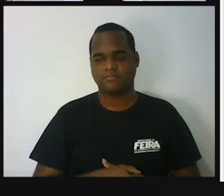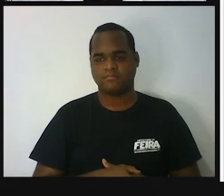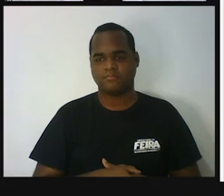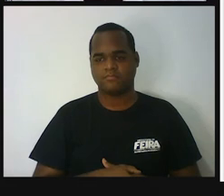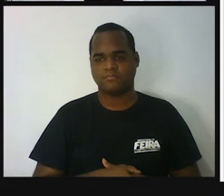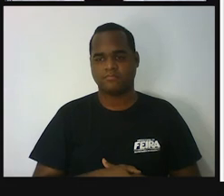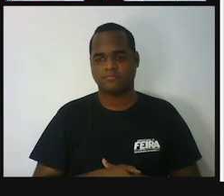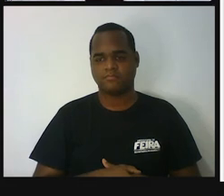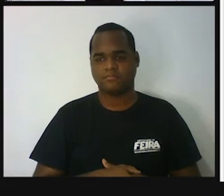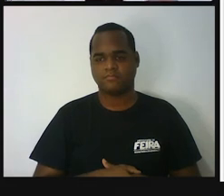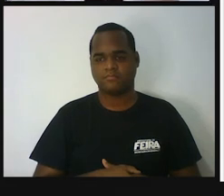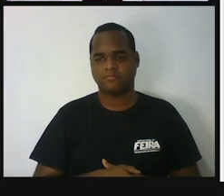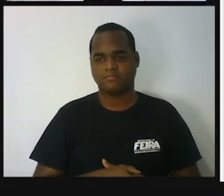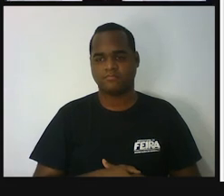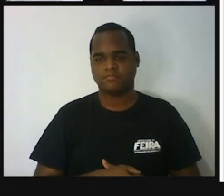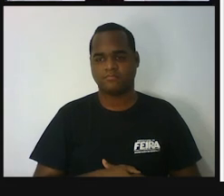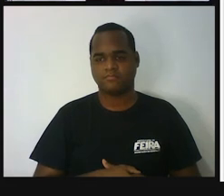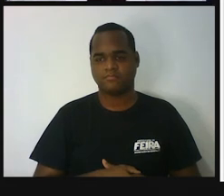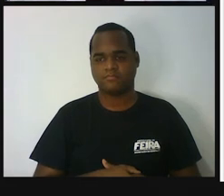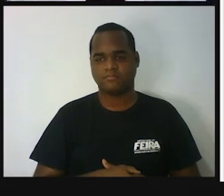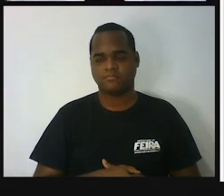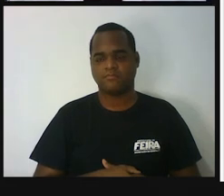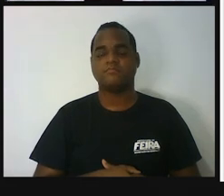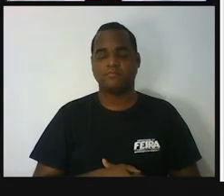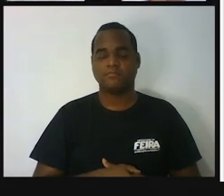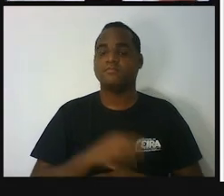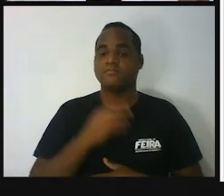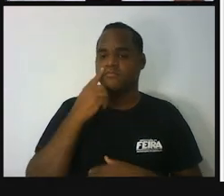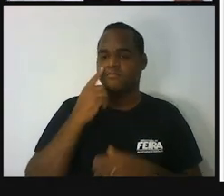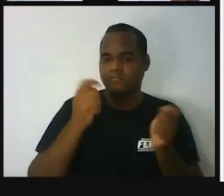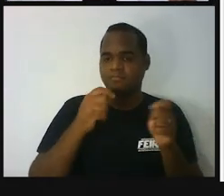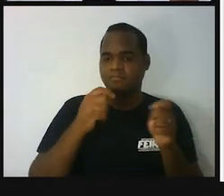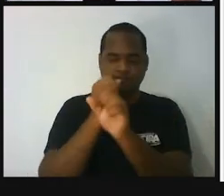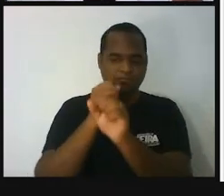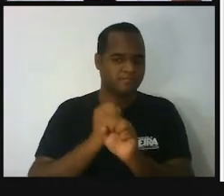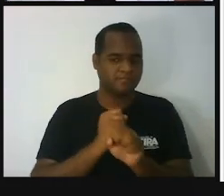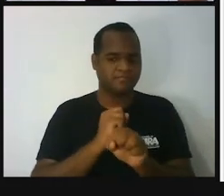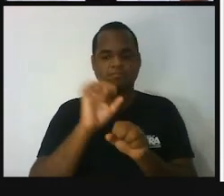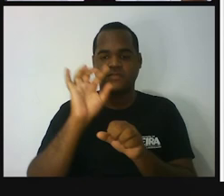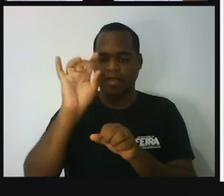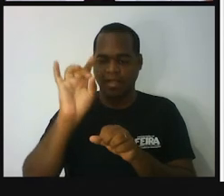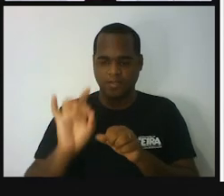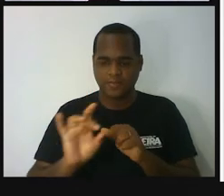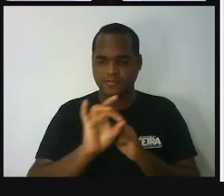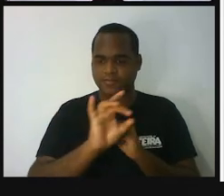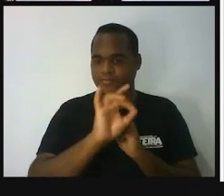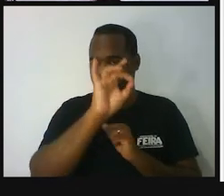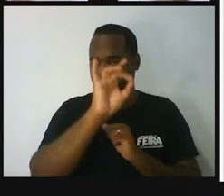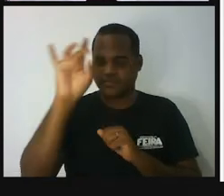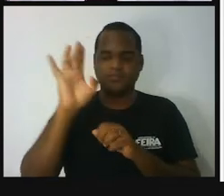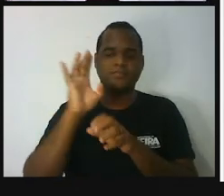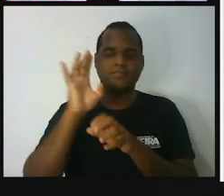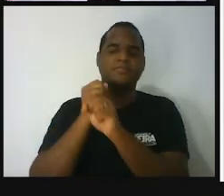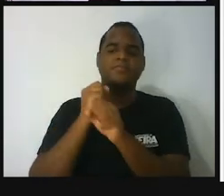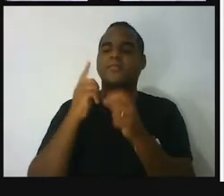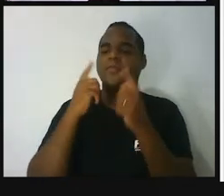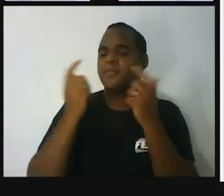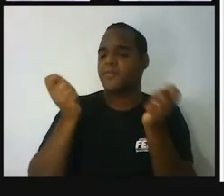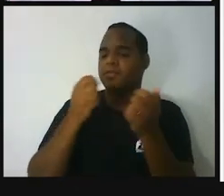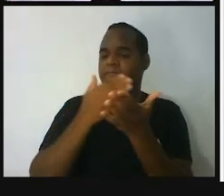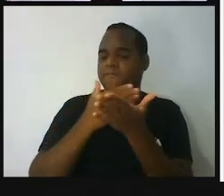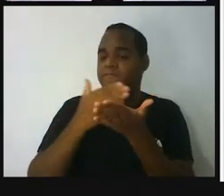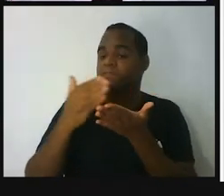Então, lembra que eu falei a importância de verificar também os ângulos? Porque, ou se você começar olhando os